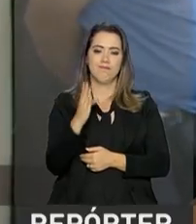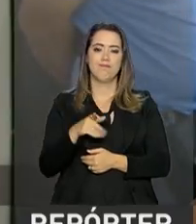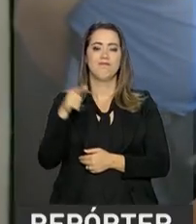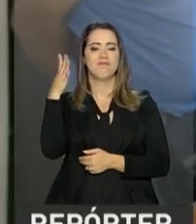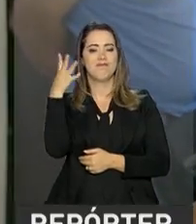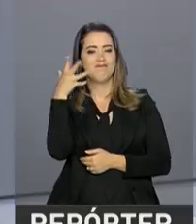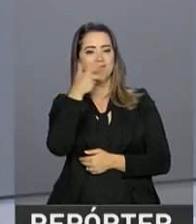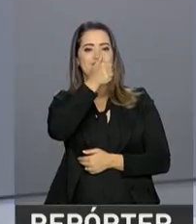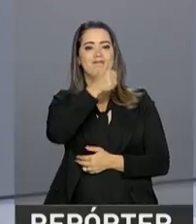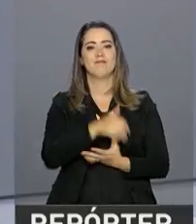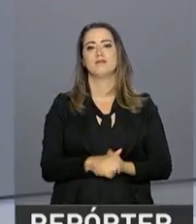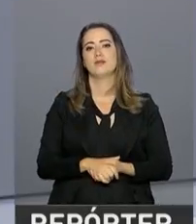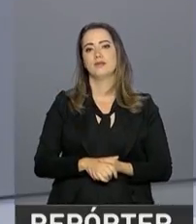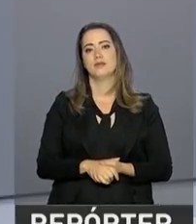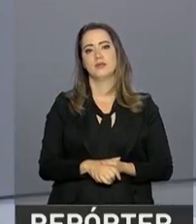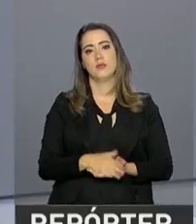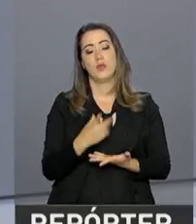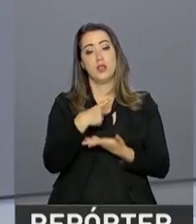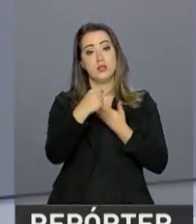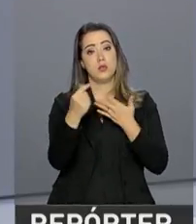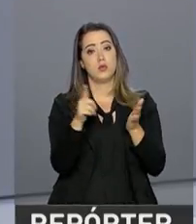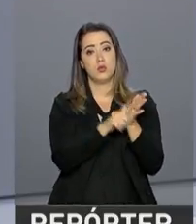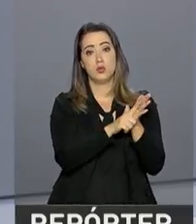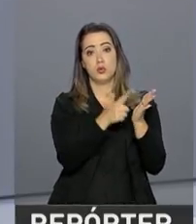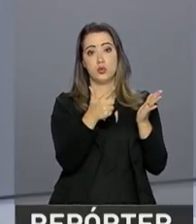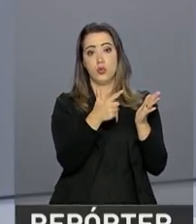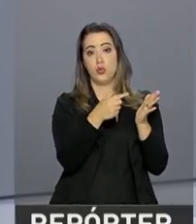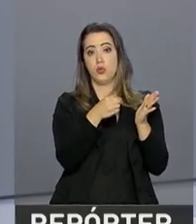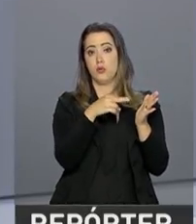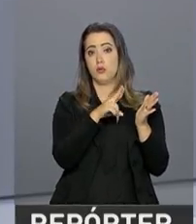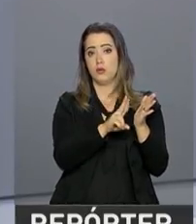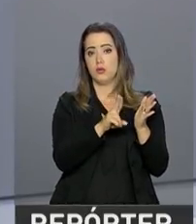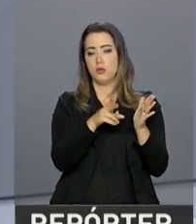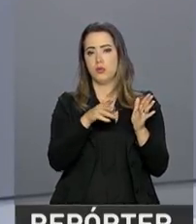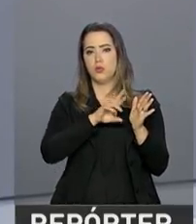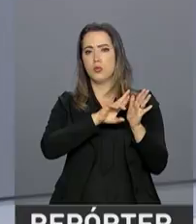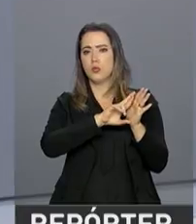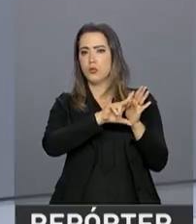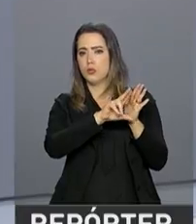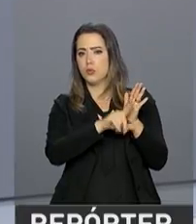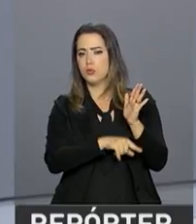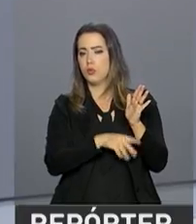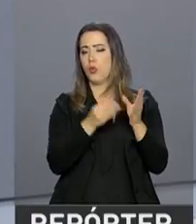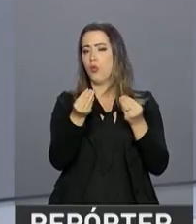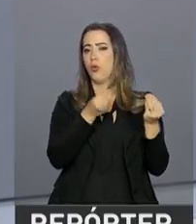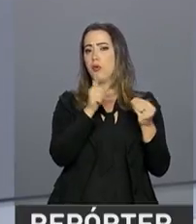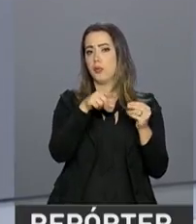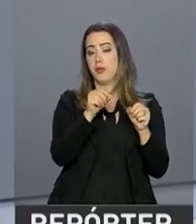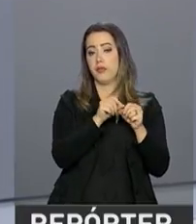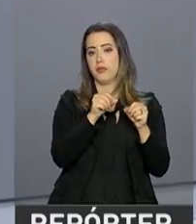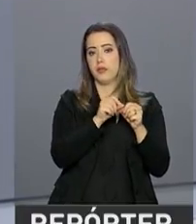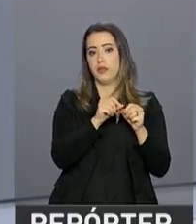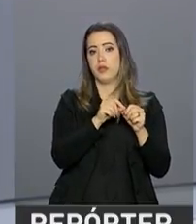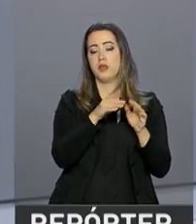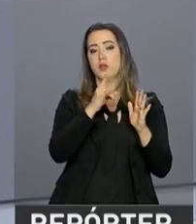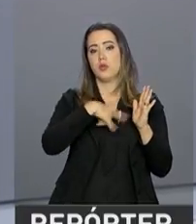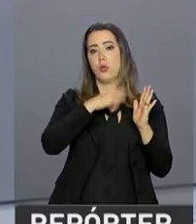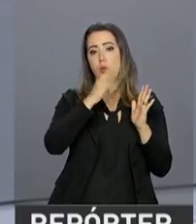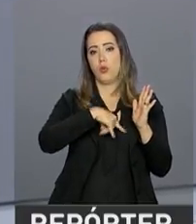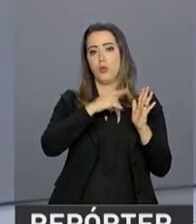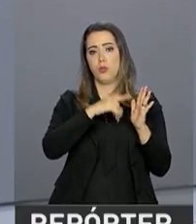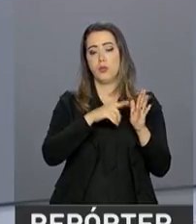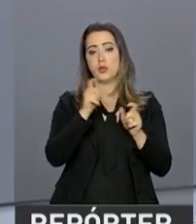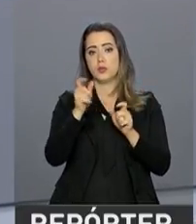brasília onde tom e saíram hoje no diário oficial os procedimentos para a emissão de carteira de trabalho e previdência social